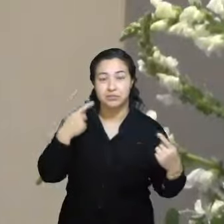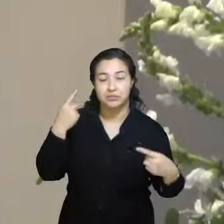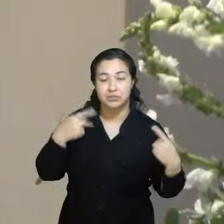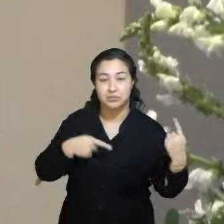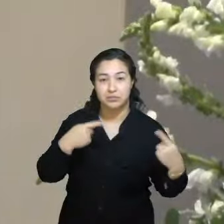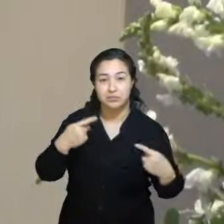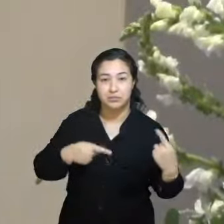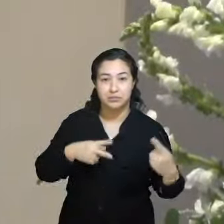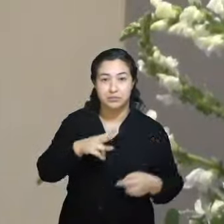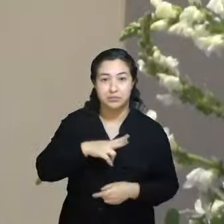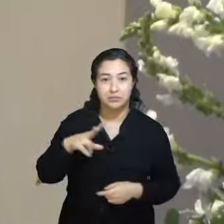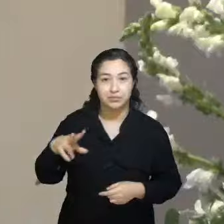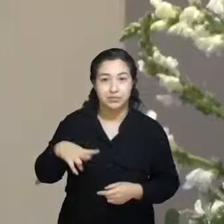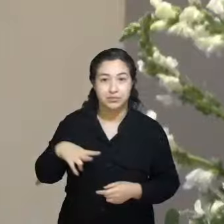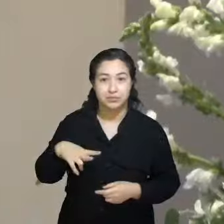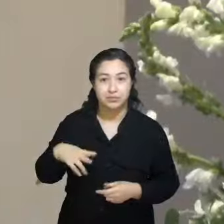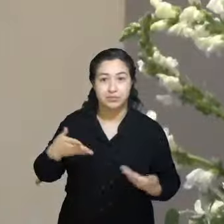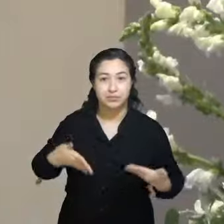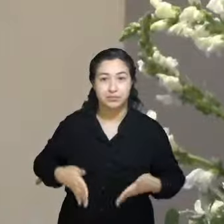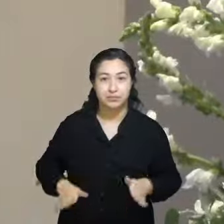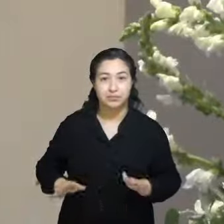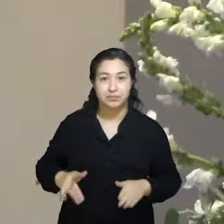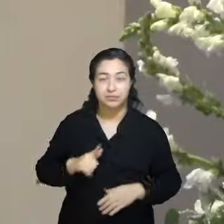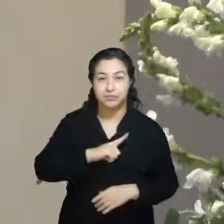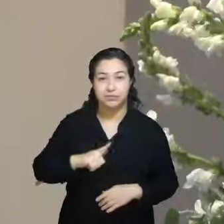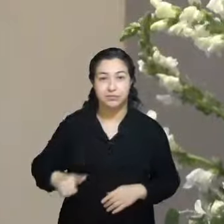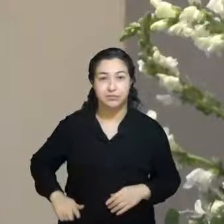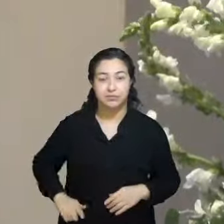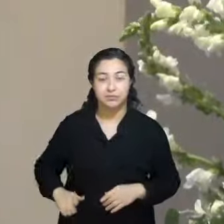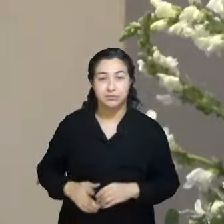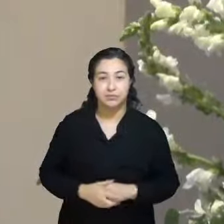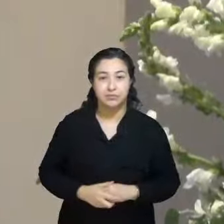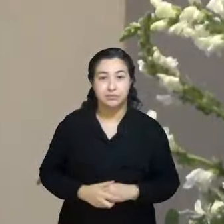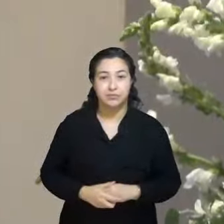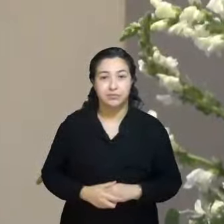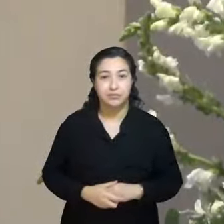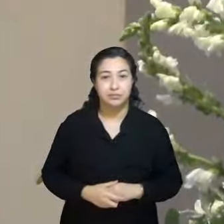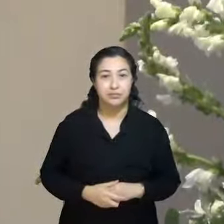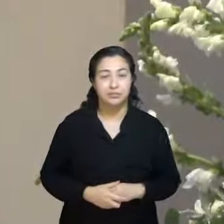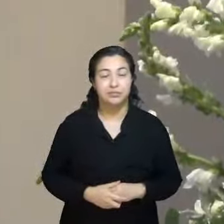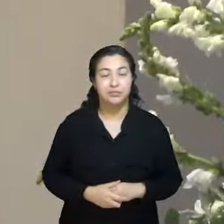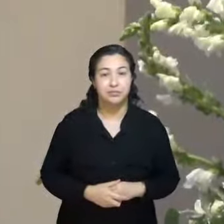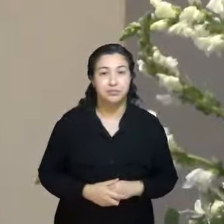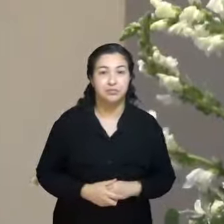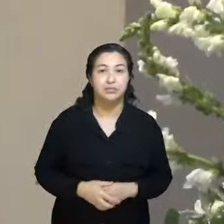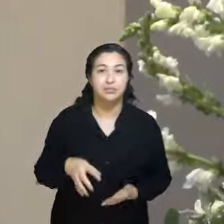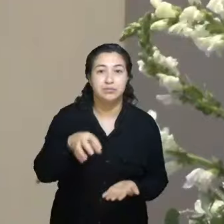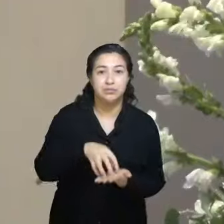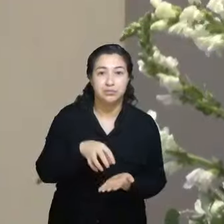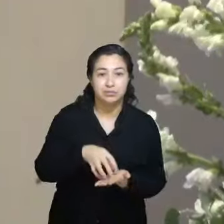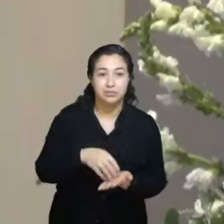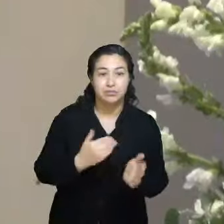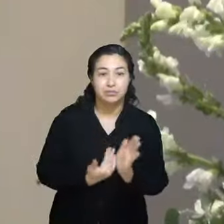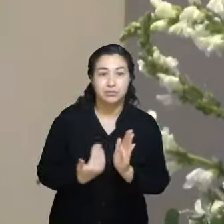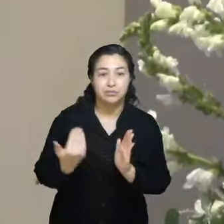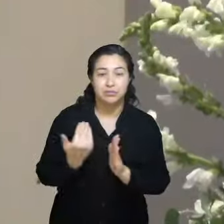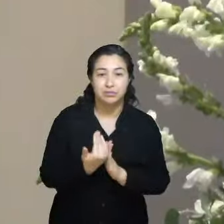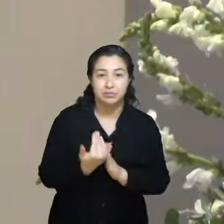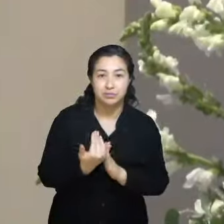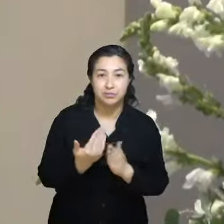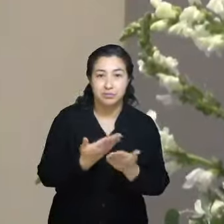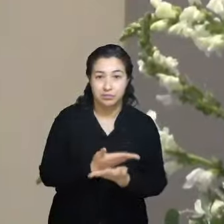muitas das quais nascidas no governo Central Como a concentração maior das receitas públicas fica em mãos